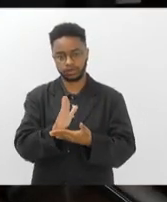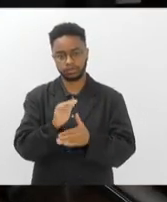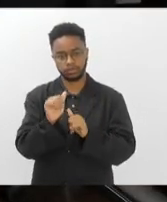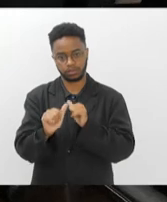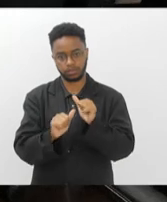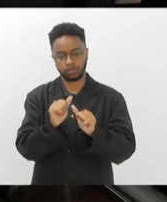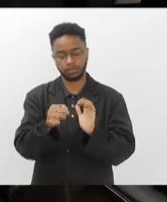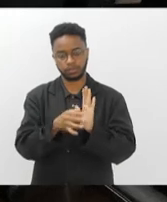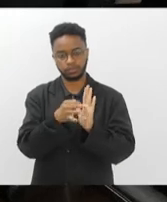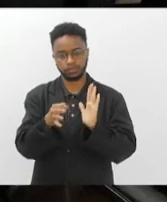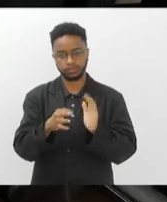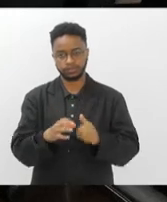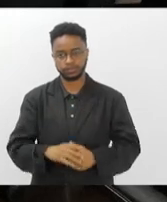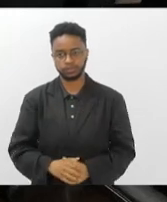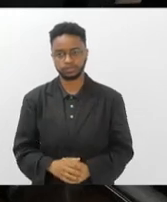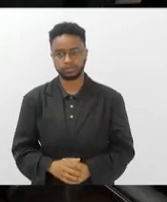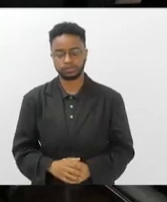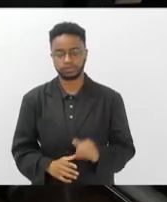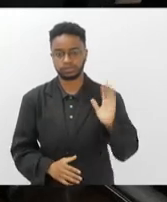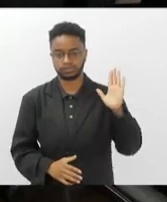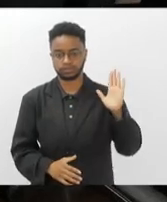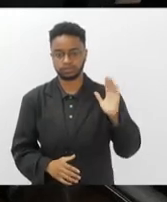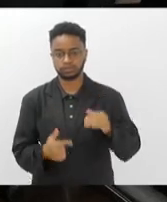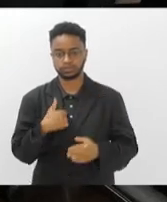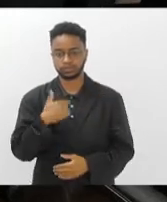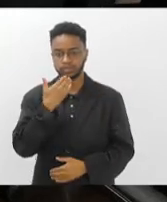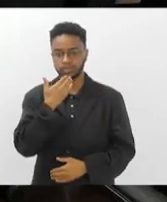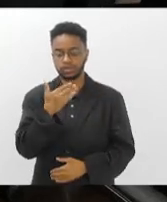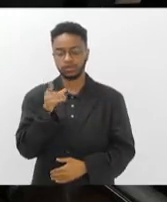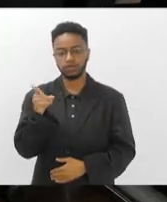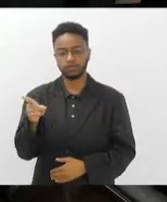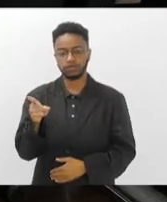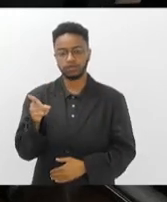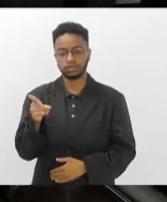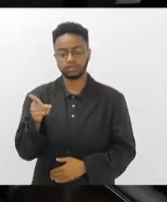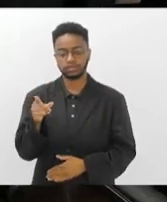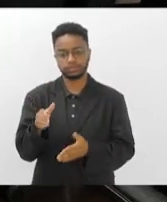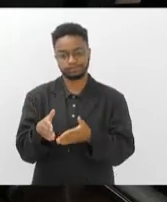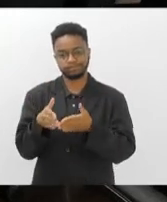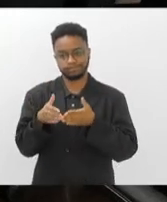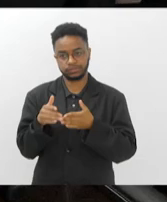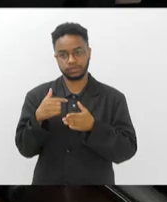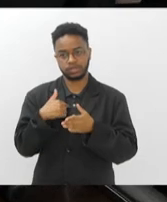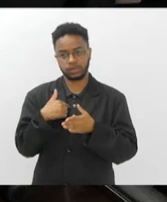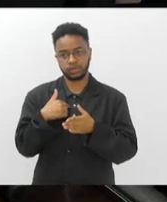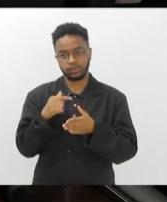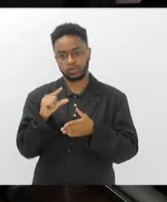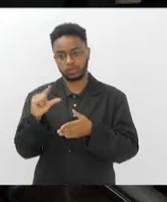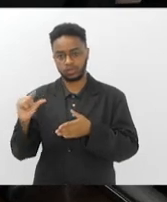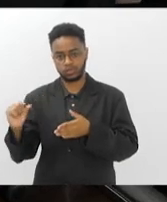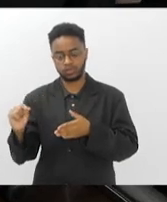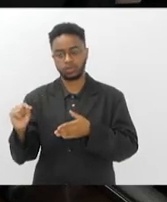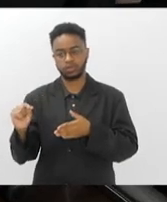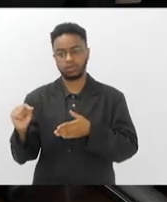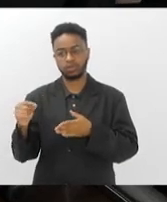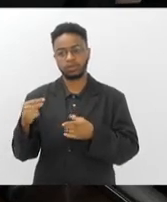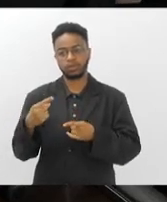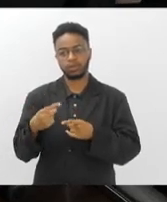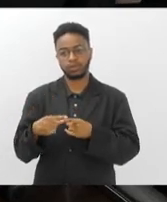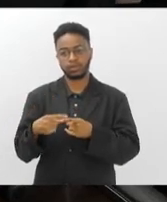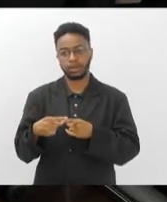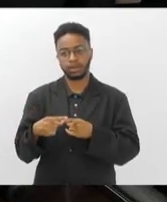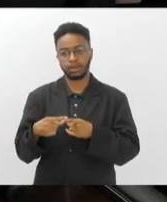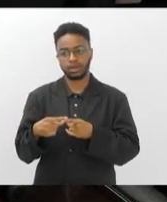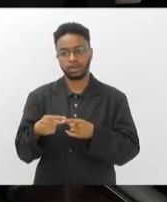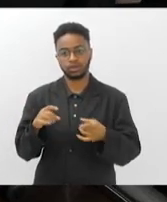alterado o parecer. Presidente, pois não. Pedi vênia a Vossa Excelência para me ausentar. Vou lá no nosso presidente, que hoje embarca para